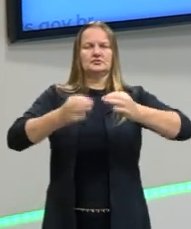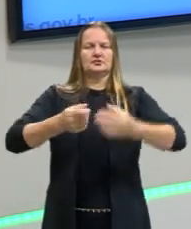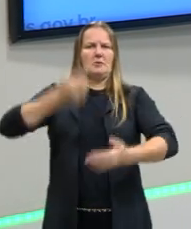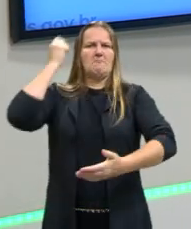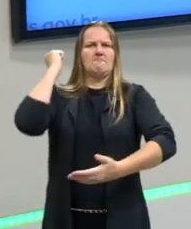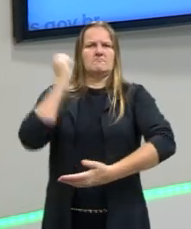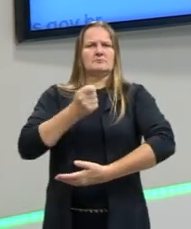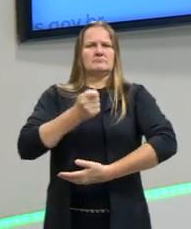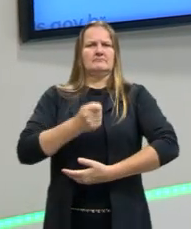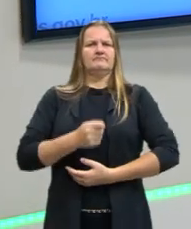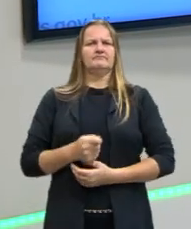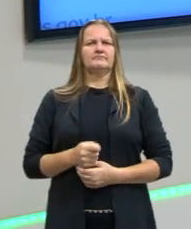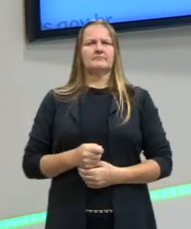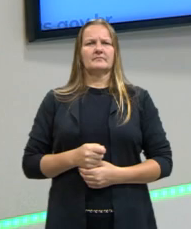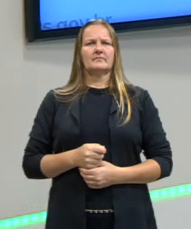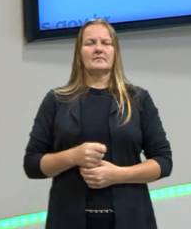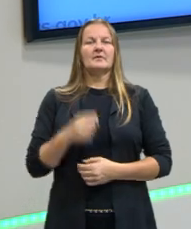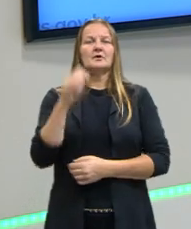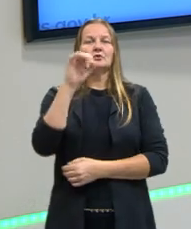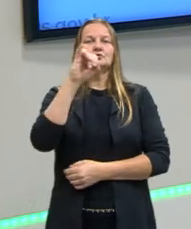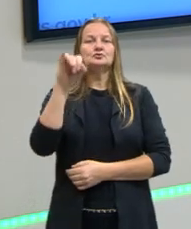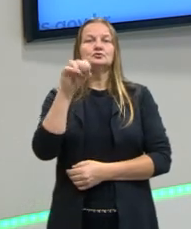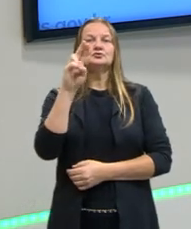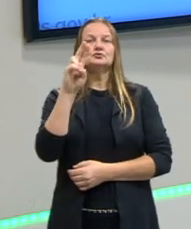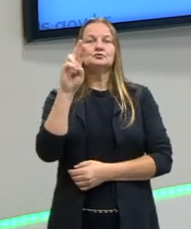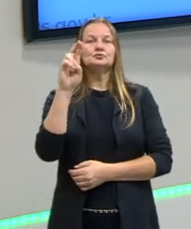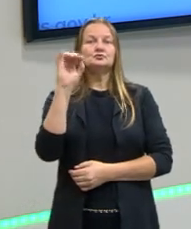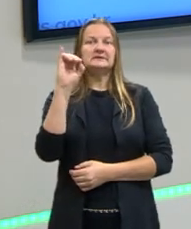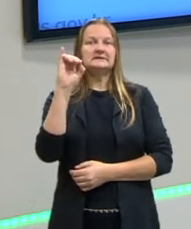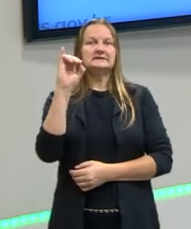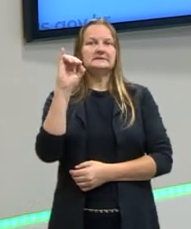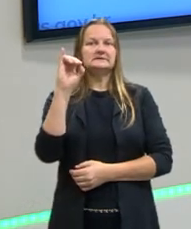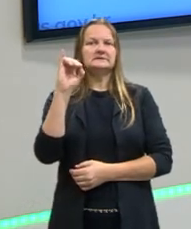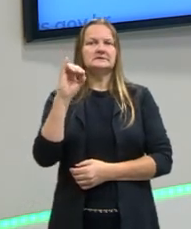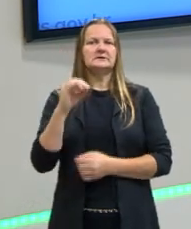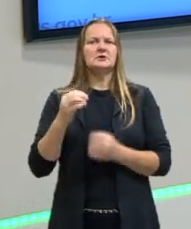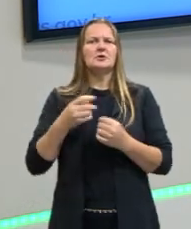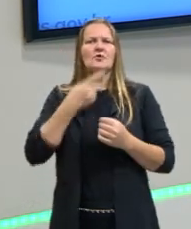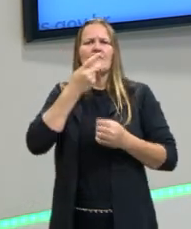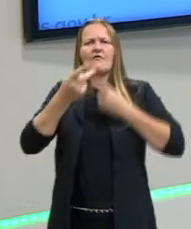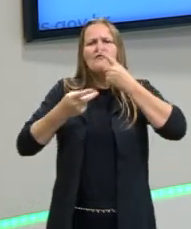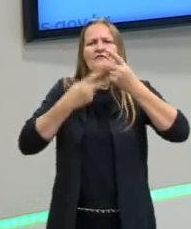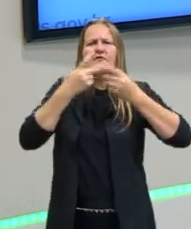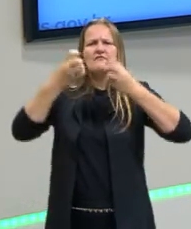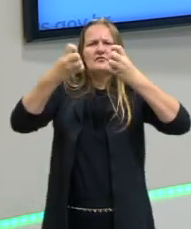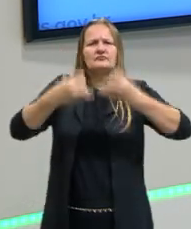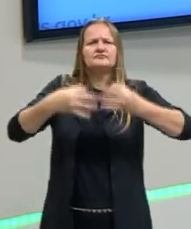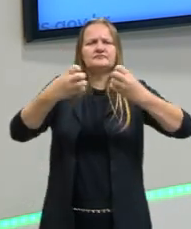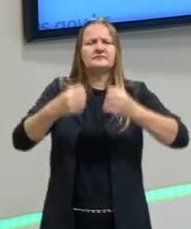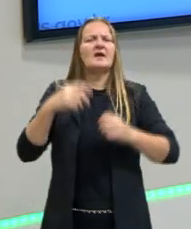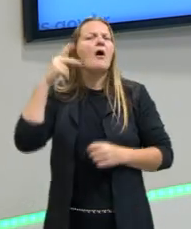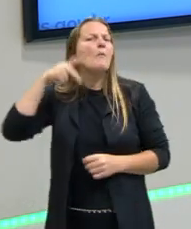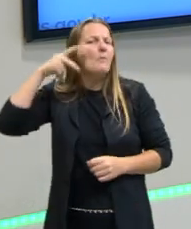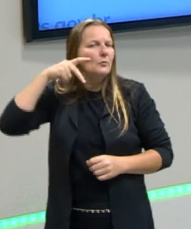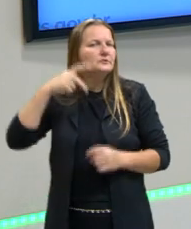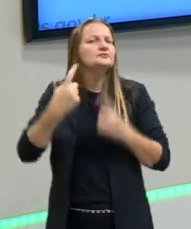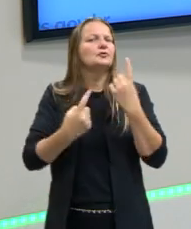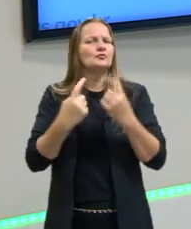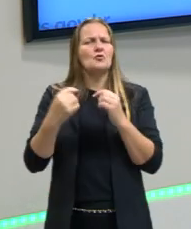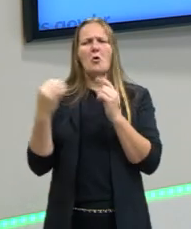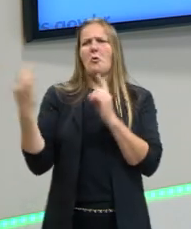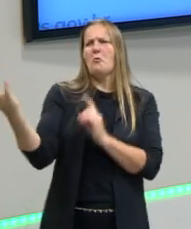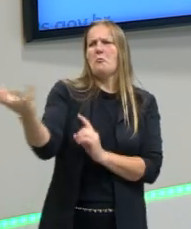tem uma arte da retórica muito desenvolvida também muitos A Arte da retórica